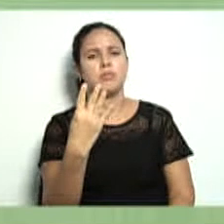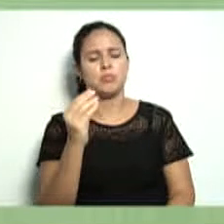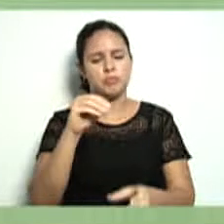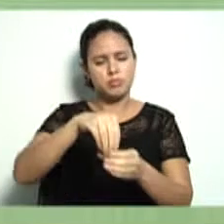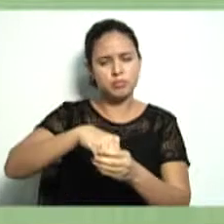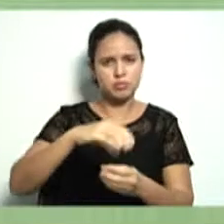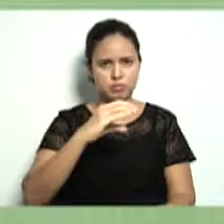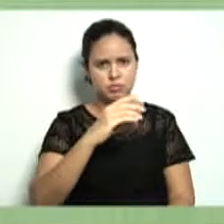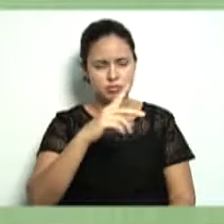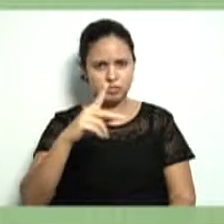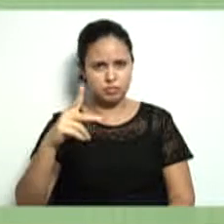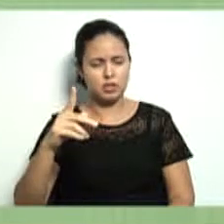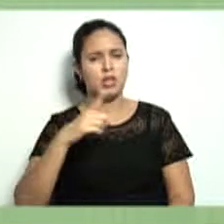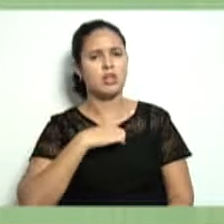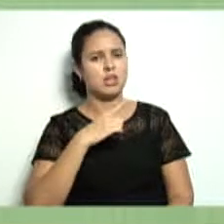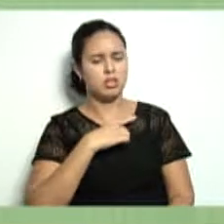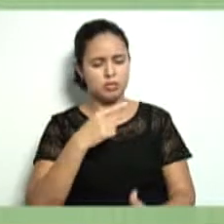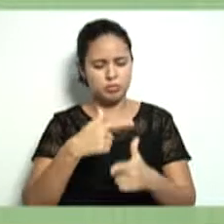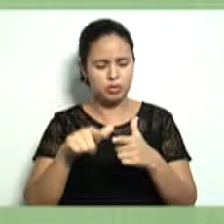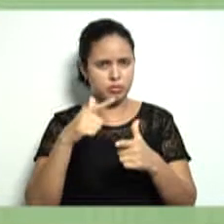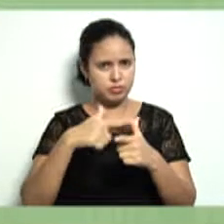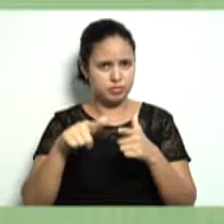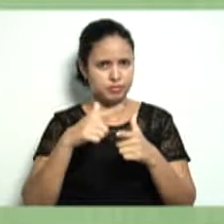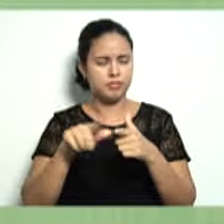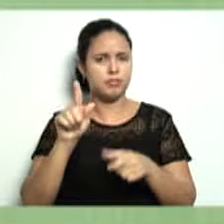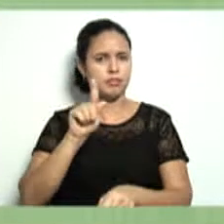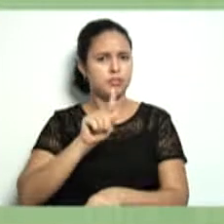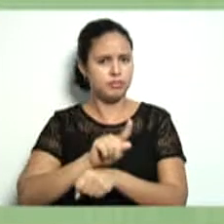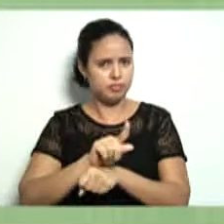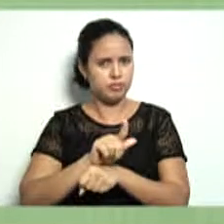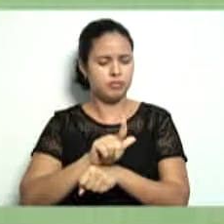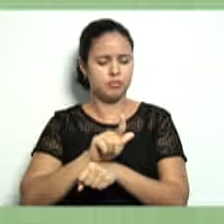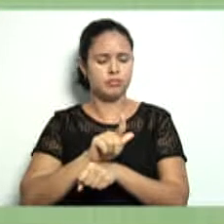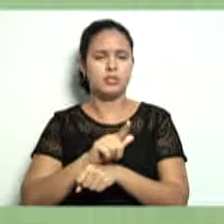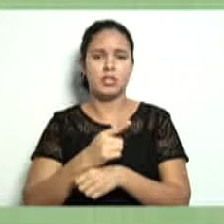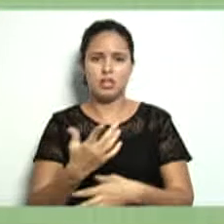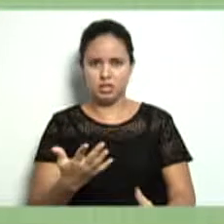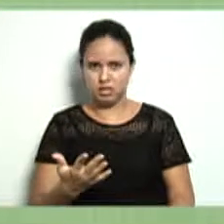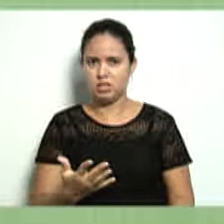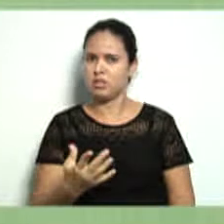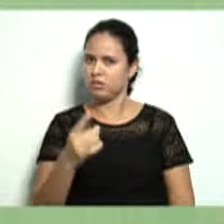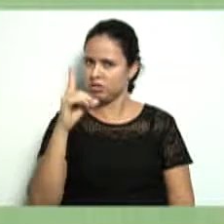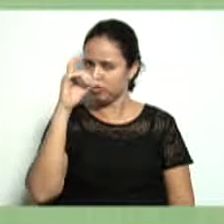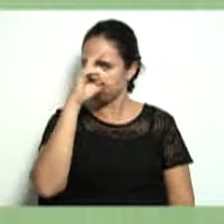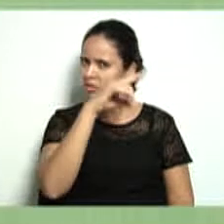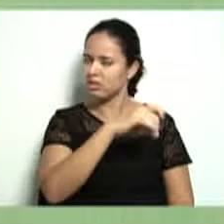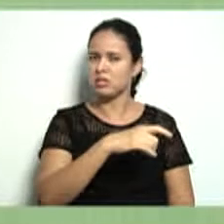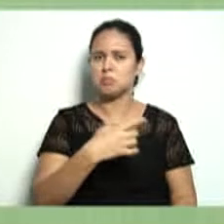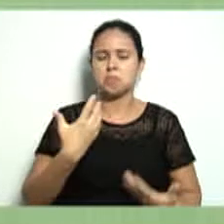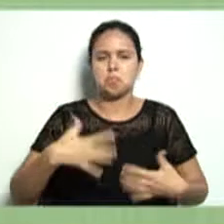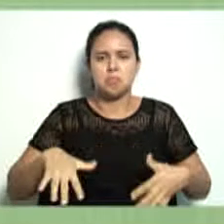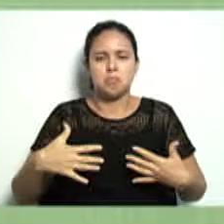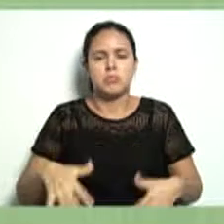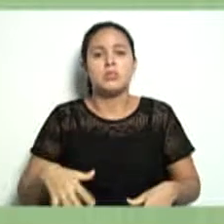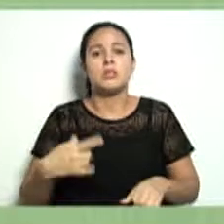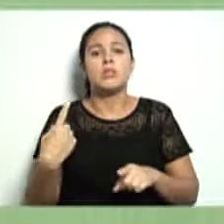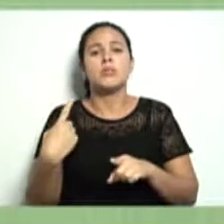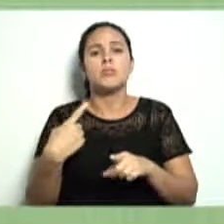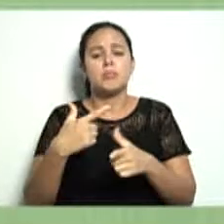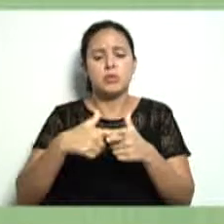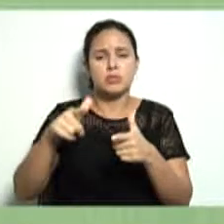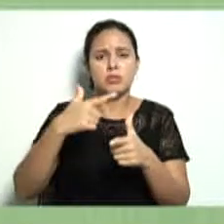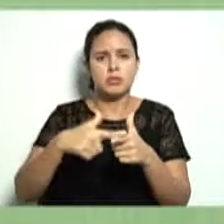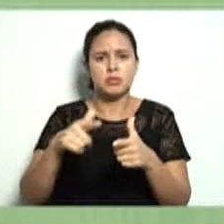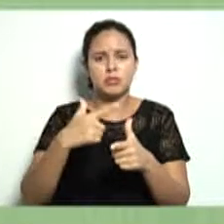gestão? Isso realmente é assustador. Mas por que isso acontece? Esse problema,